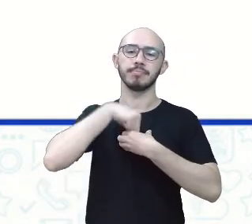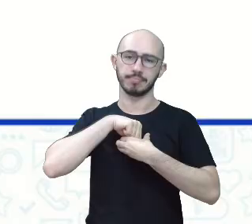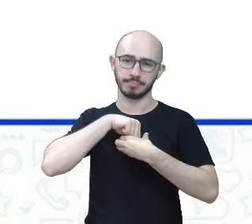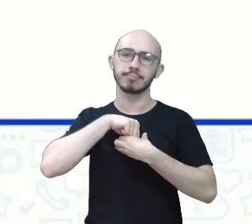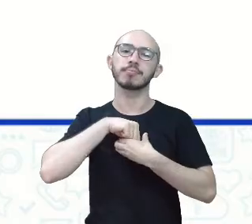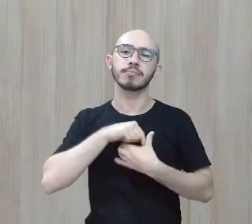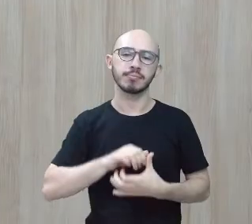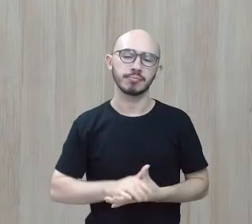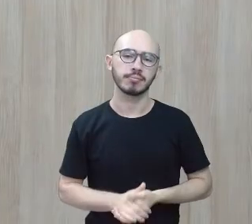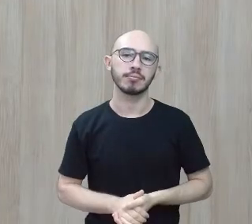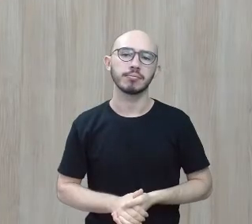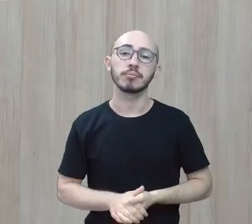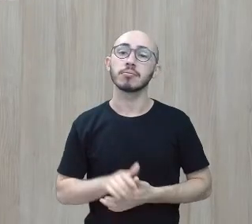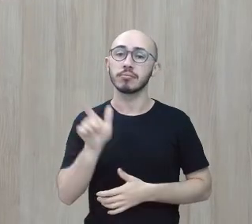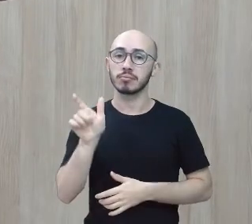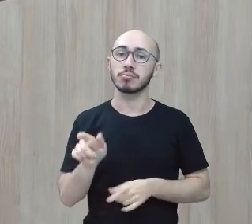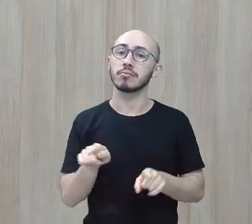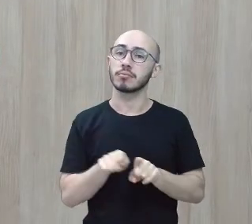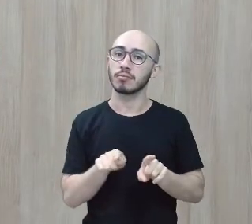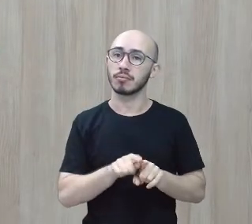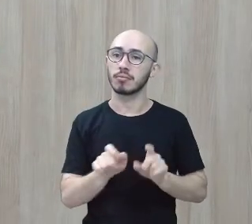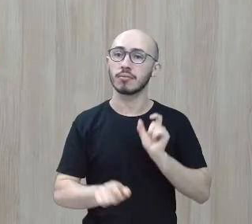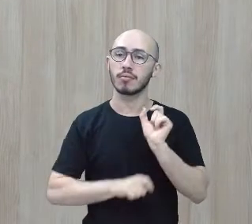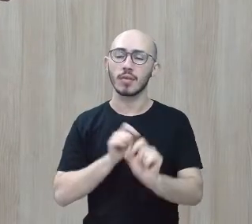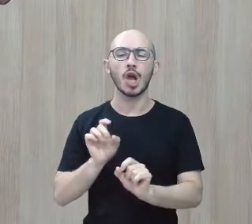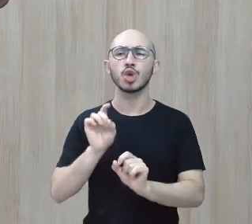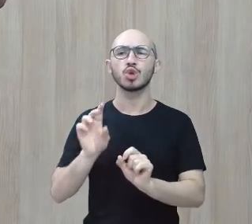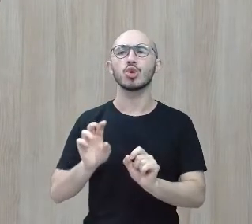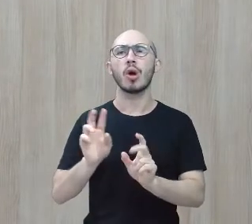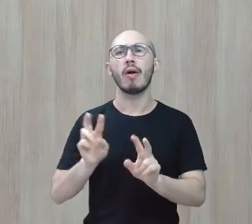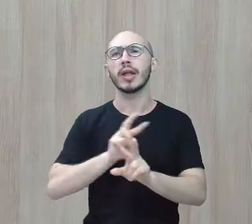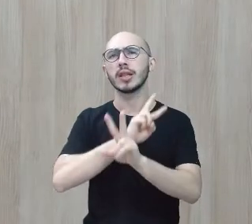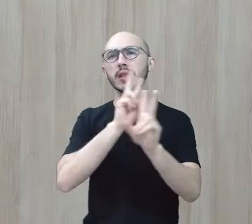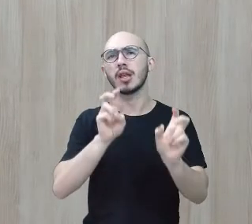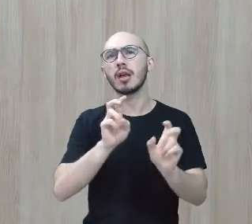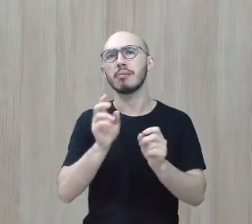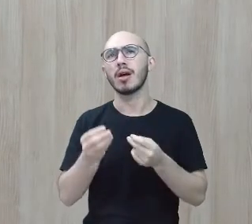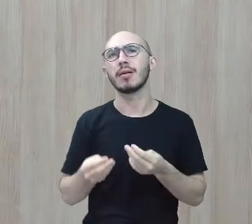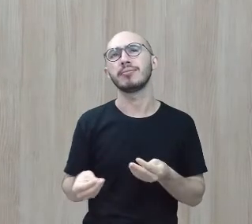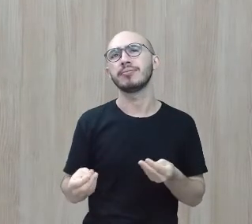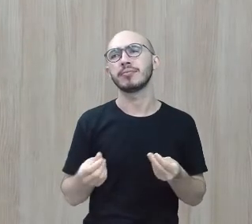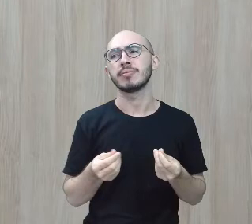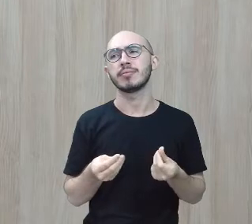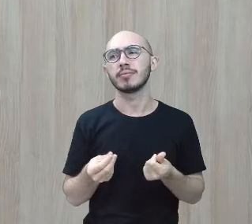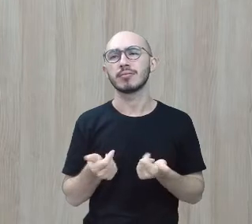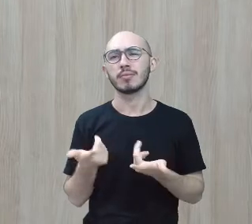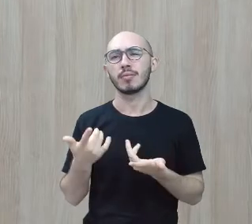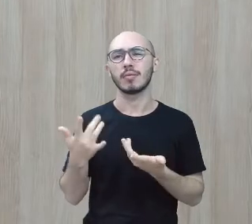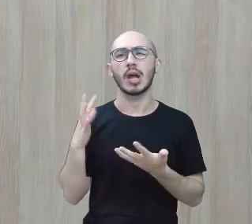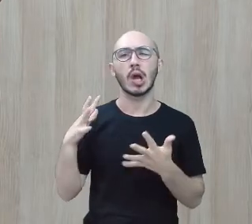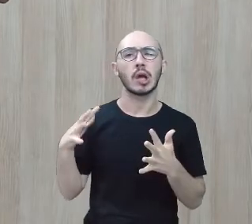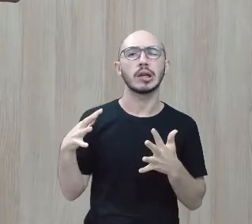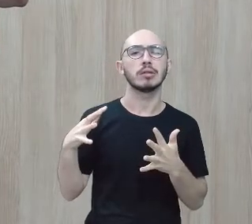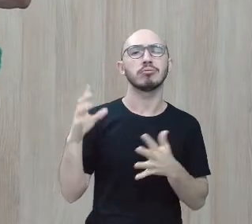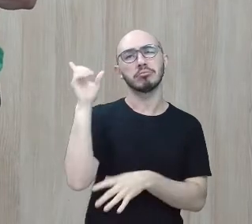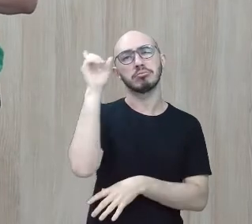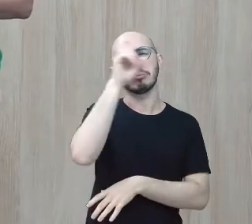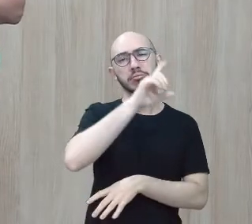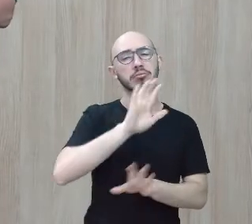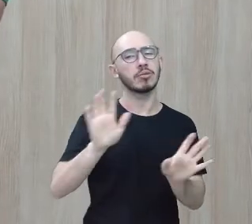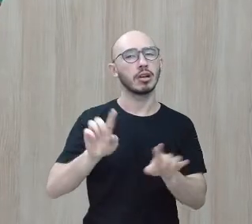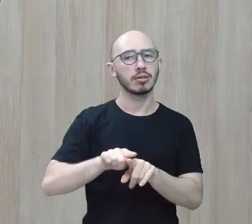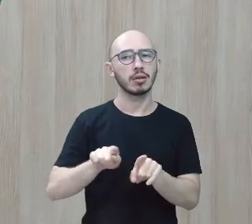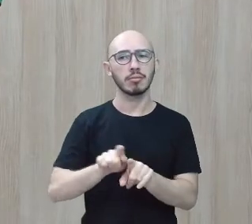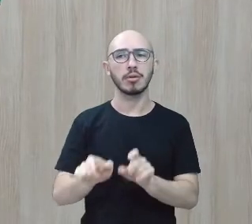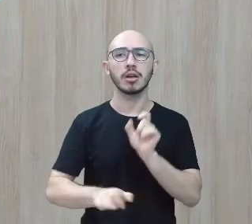subjetividade. Então, ele também não aborda só temas assim, não é mais complexo, mas também